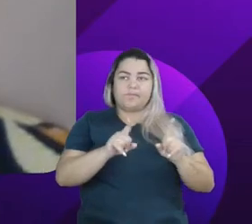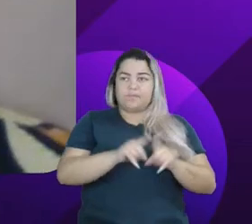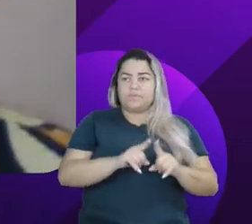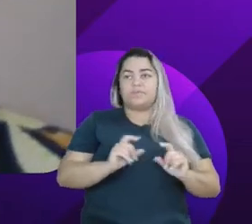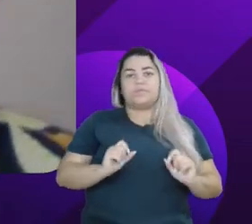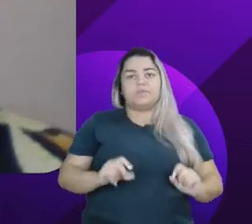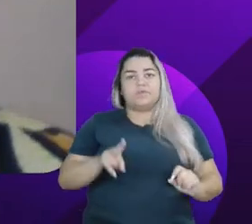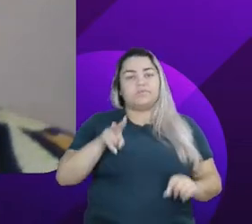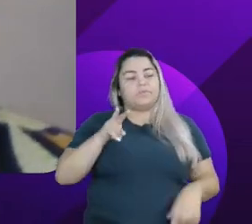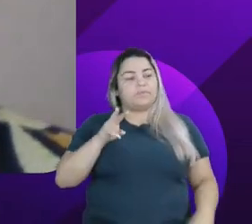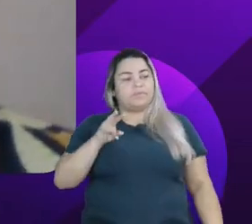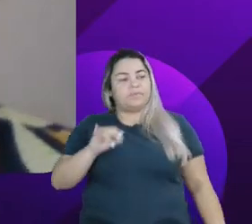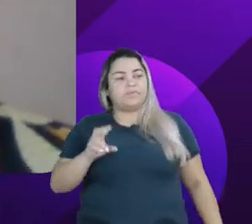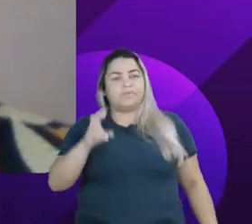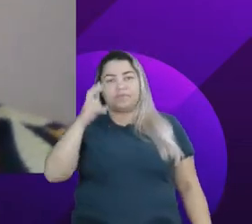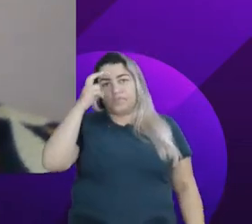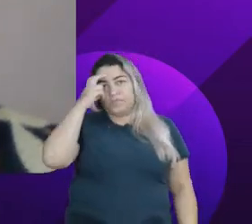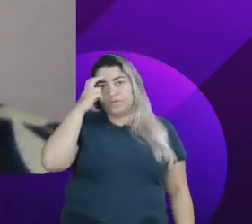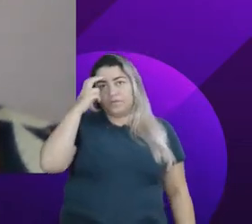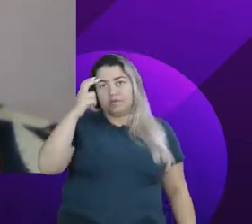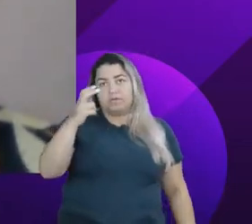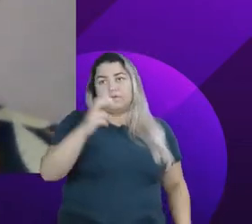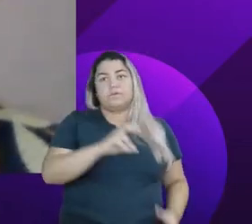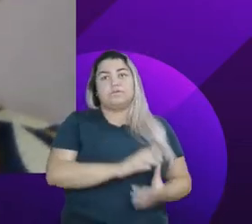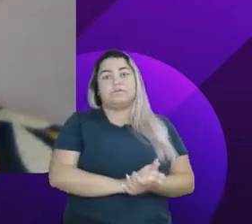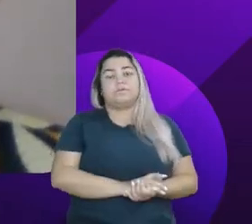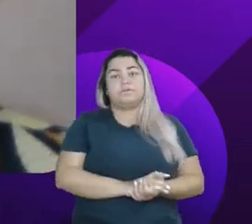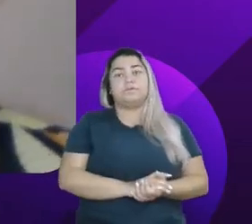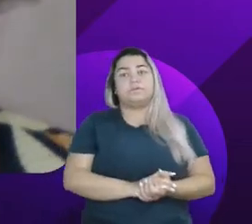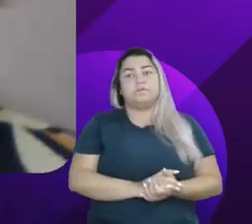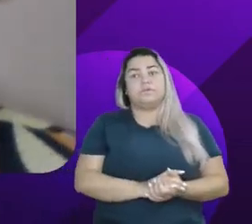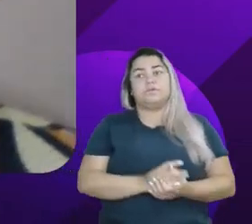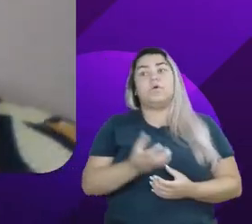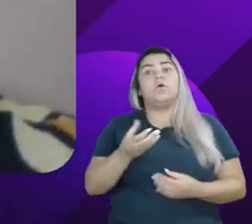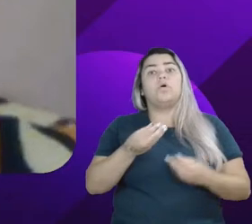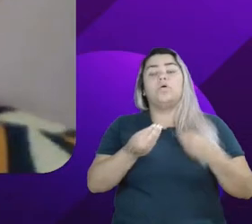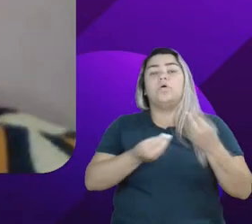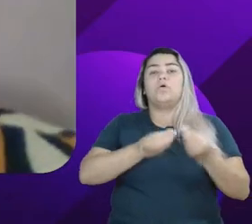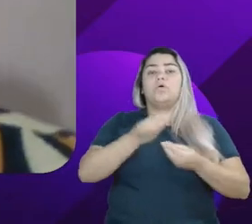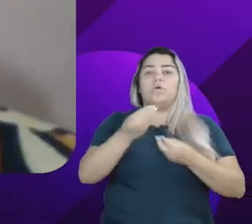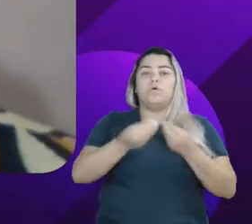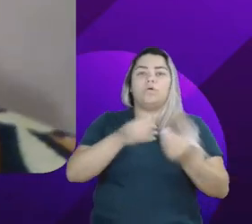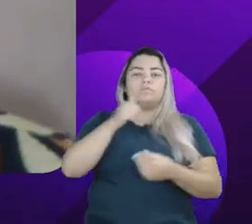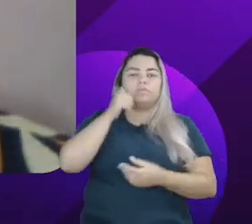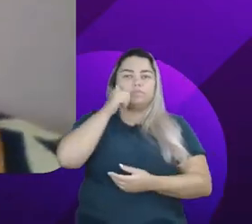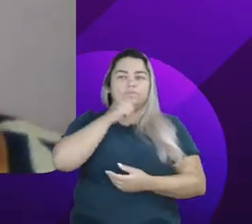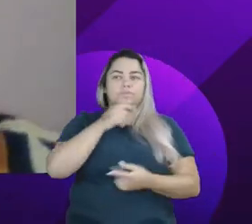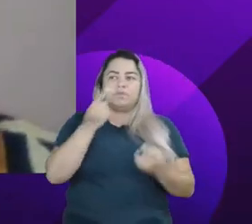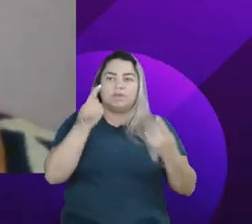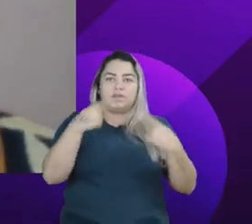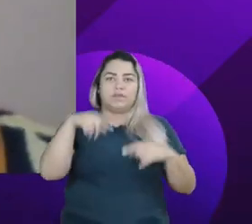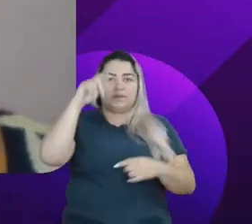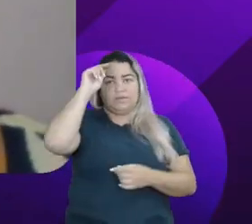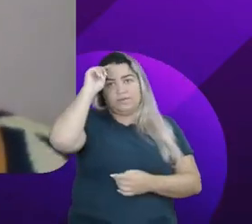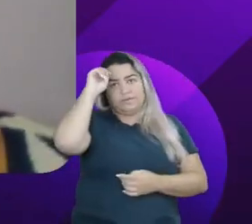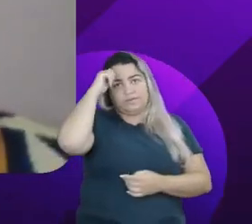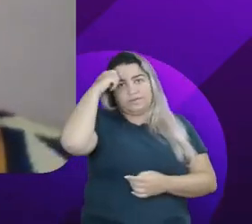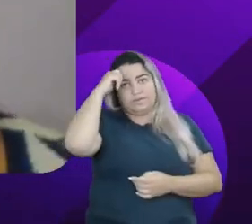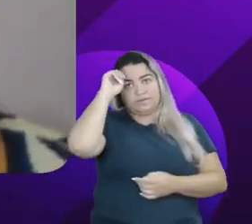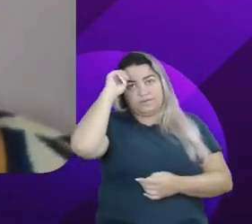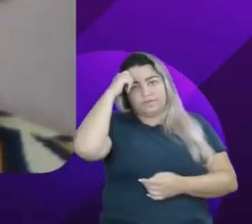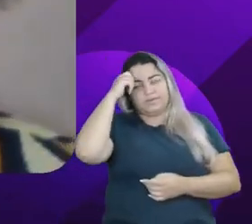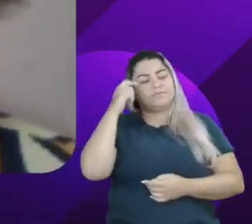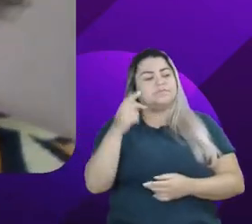a questão da cultura, e eu queria colocar assim, como que eu, mulher negra,